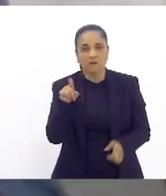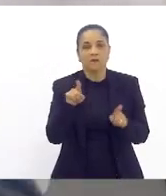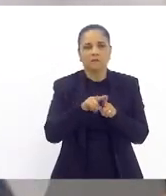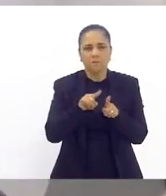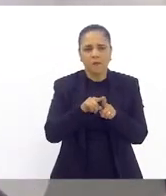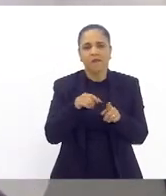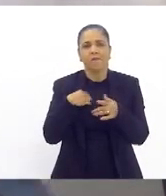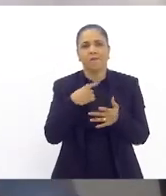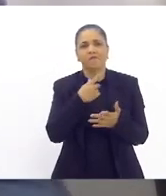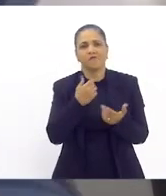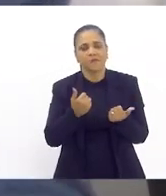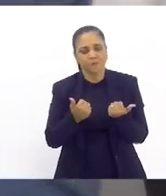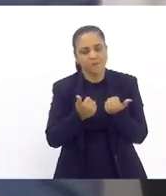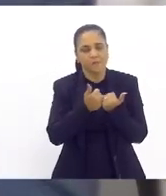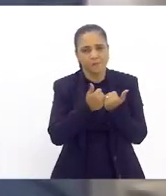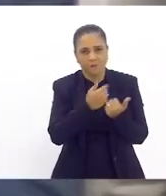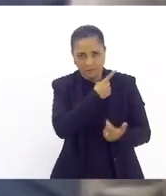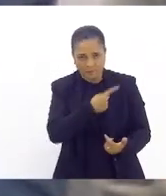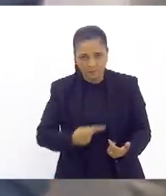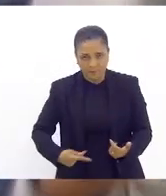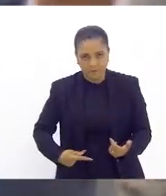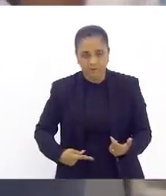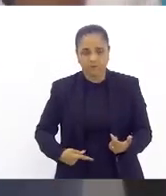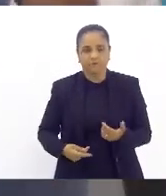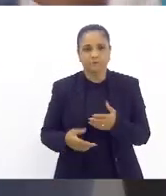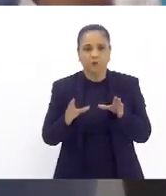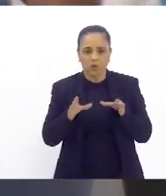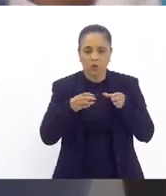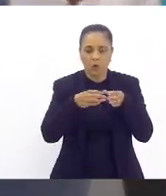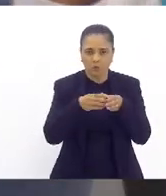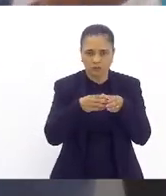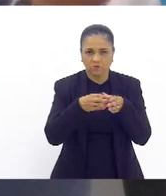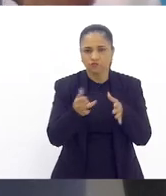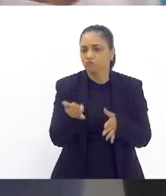eu queria verdade